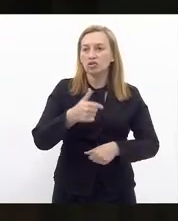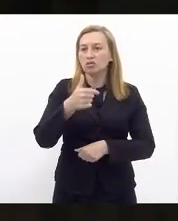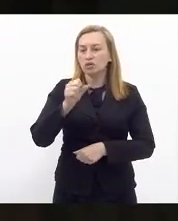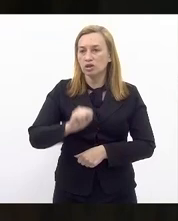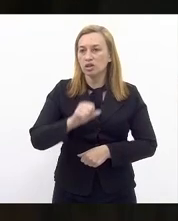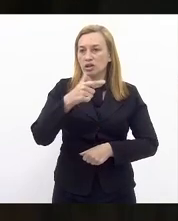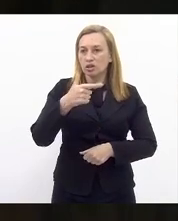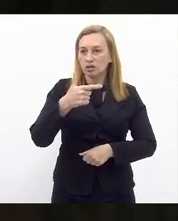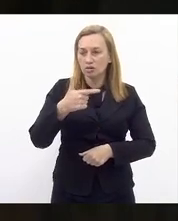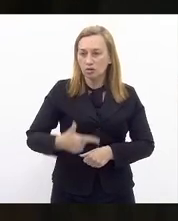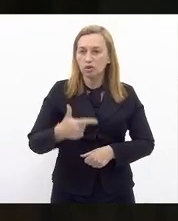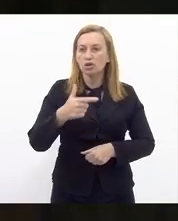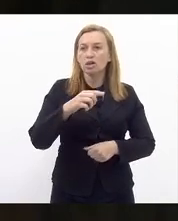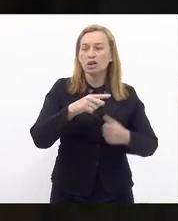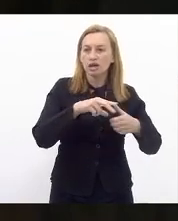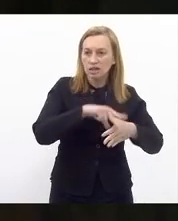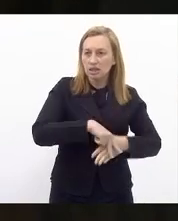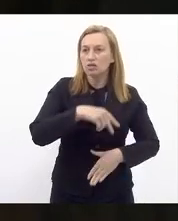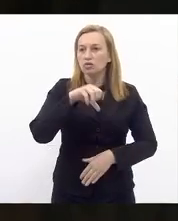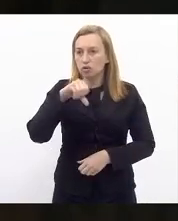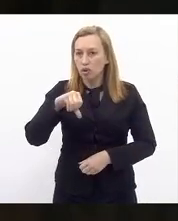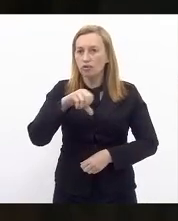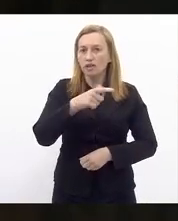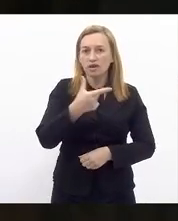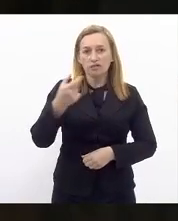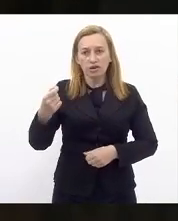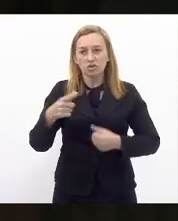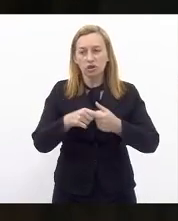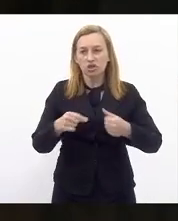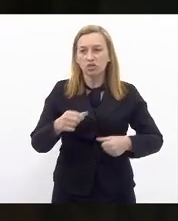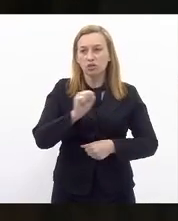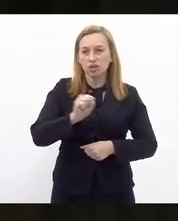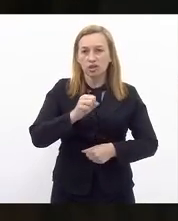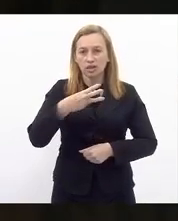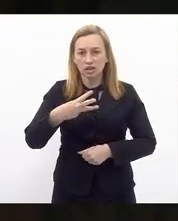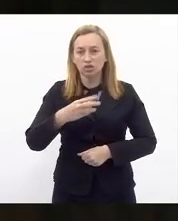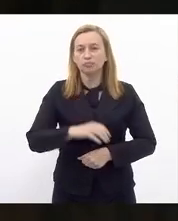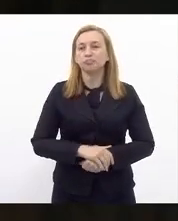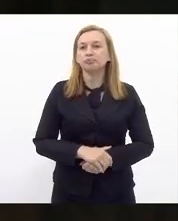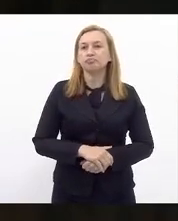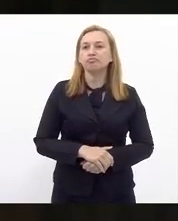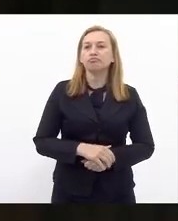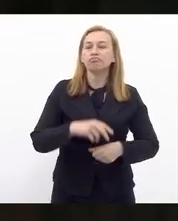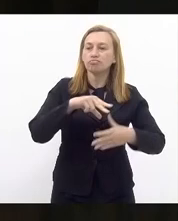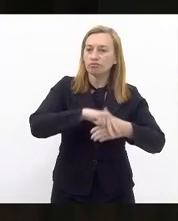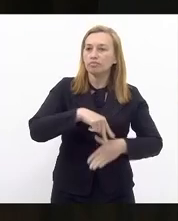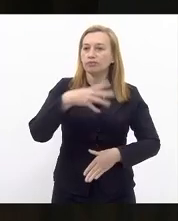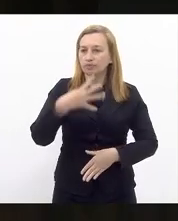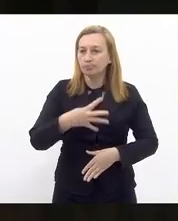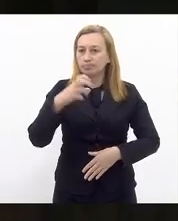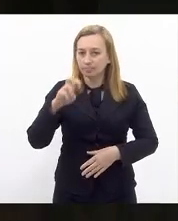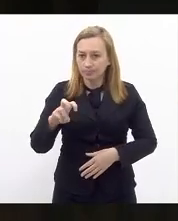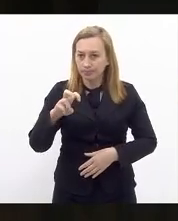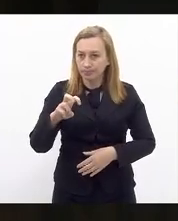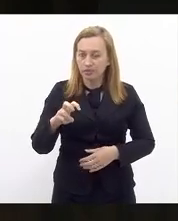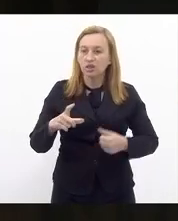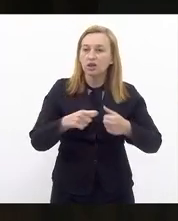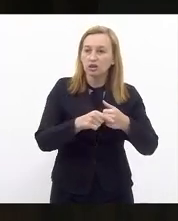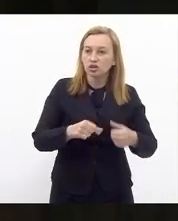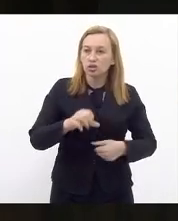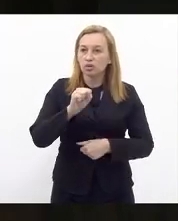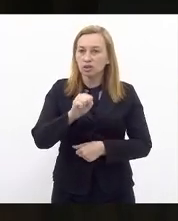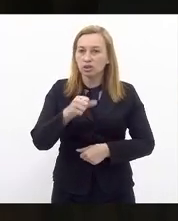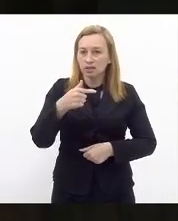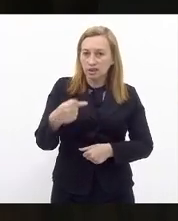e os incisos nós 9:20 do artigo 83 os incisos 4 e 5 do